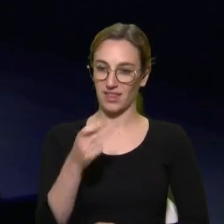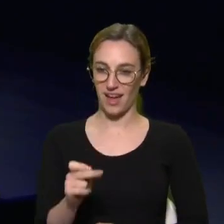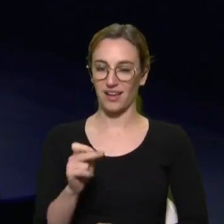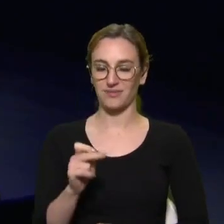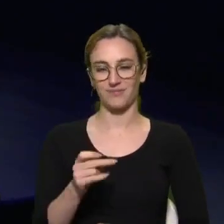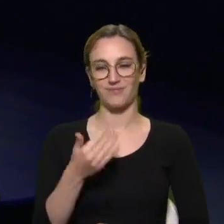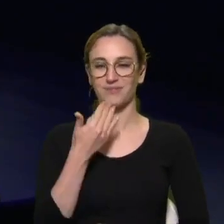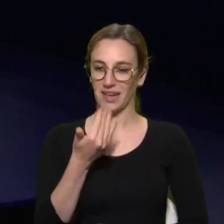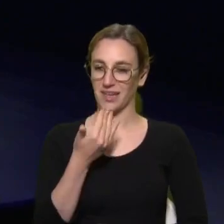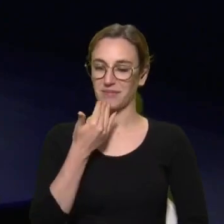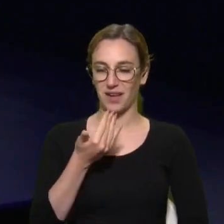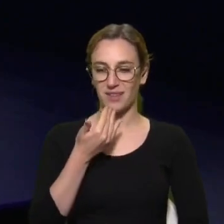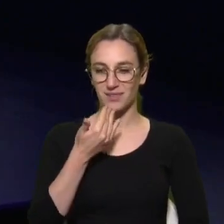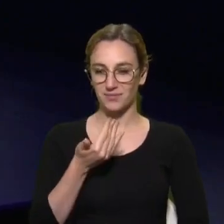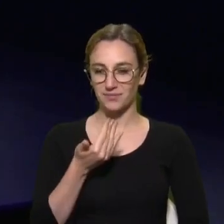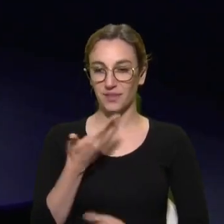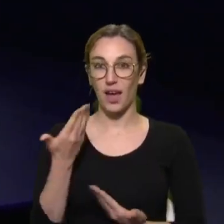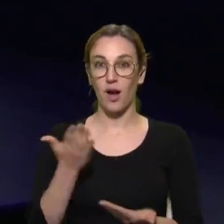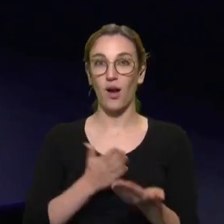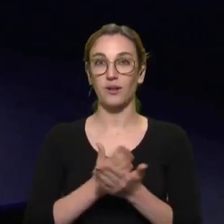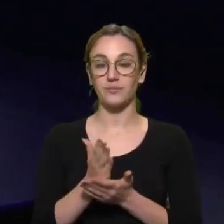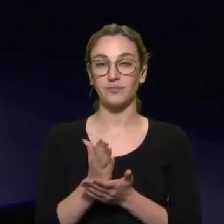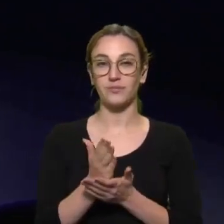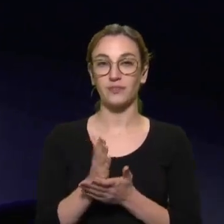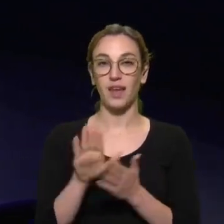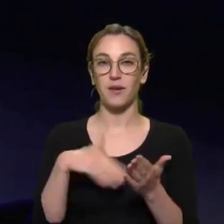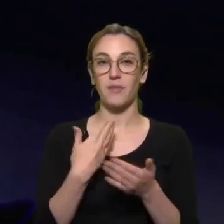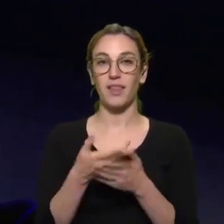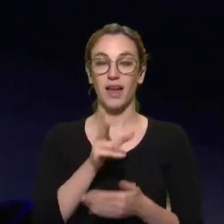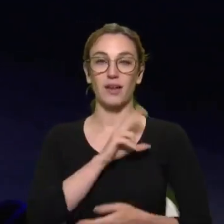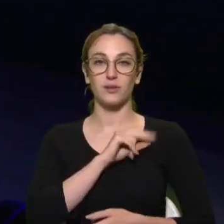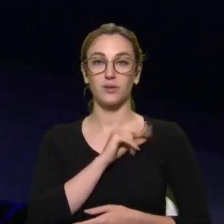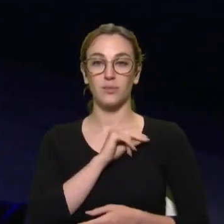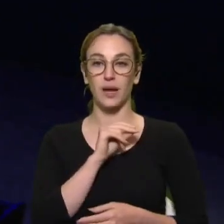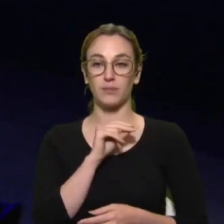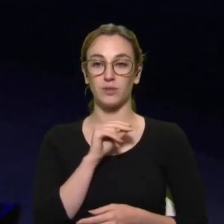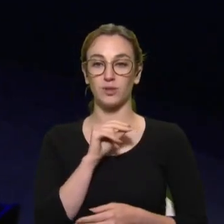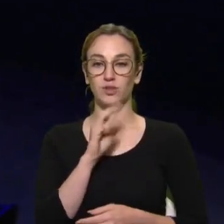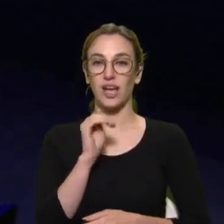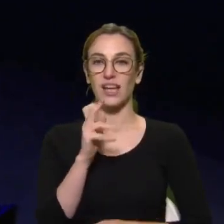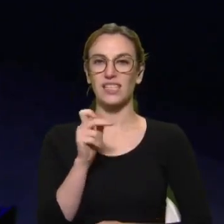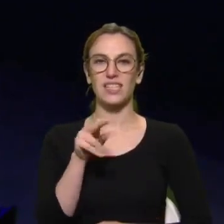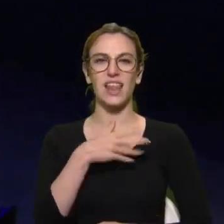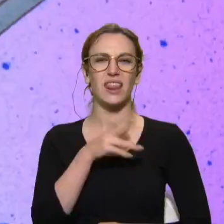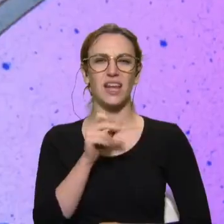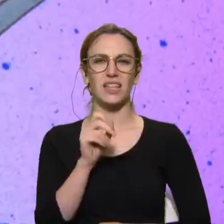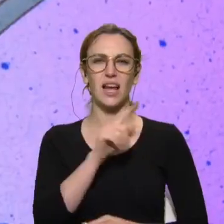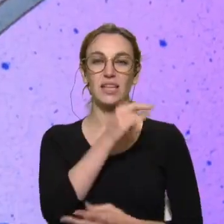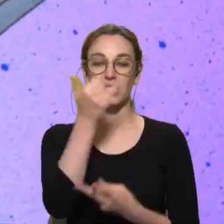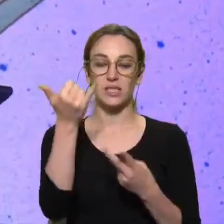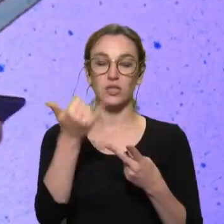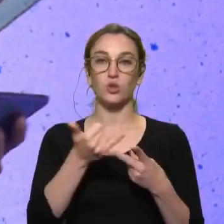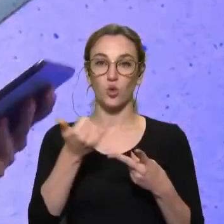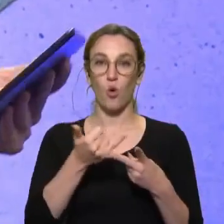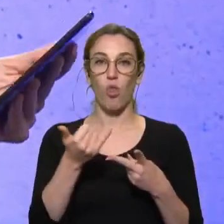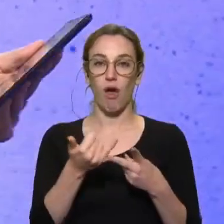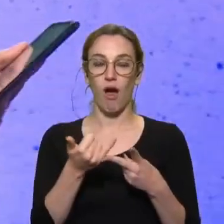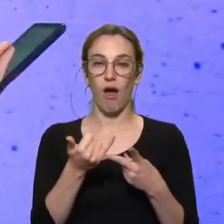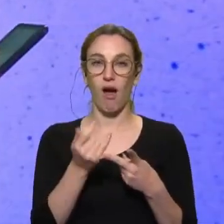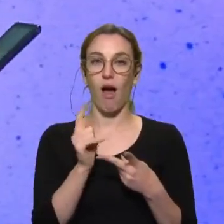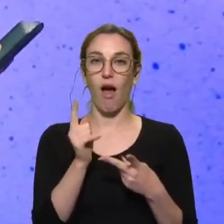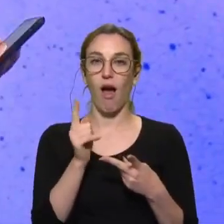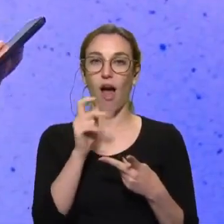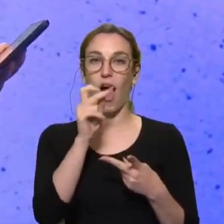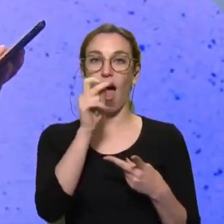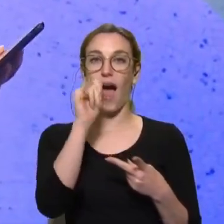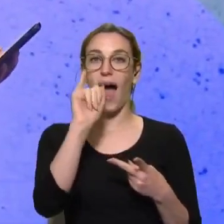Muito obrigada. Seguimos então na atribuição destes prémios, Sandra. Agora, então, segunda categoria, categoria IT. De